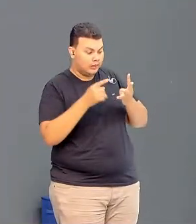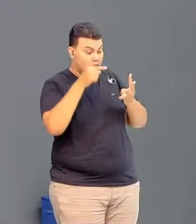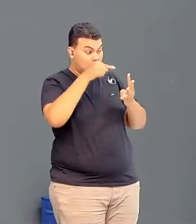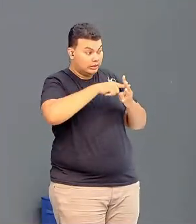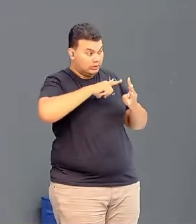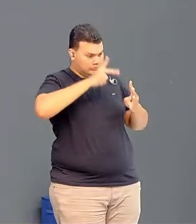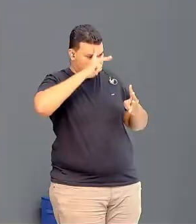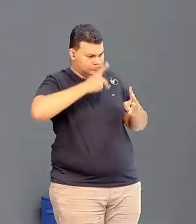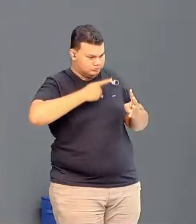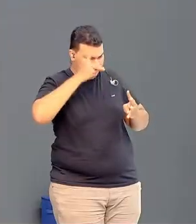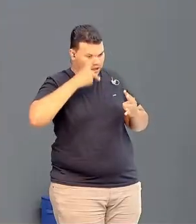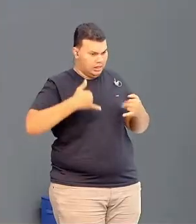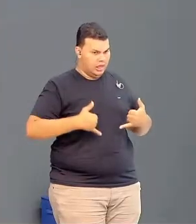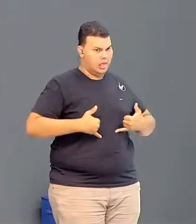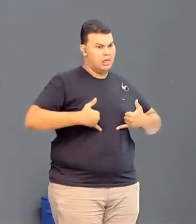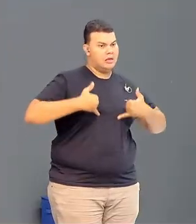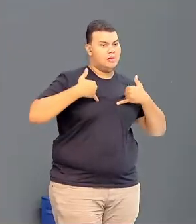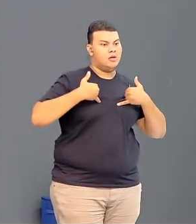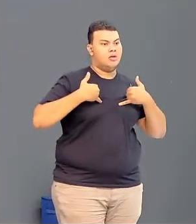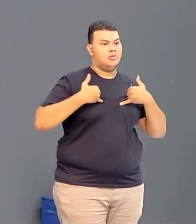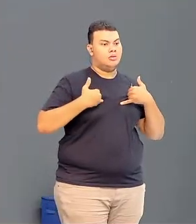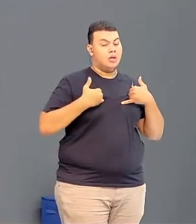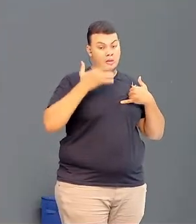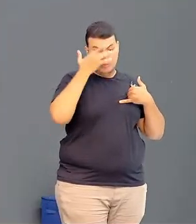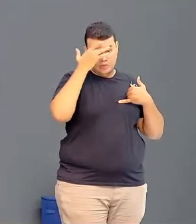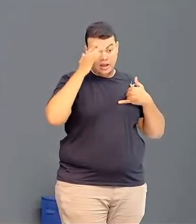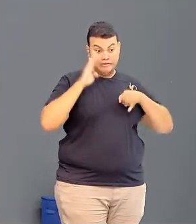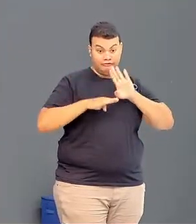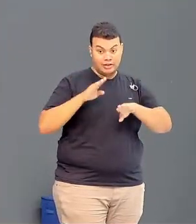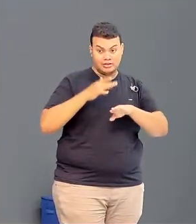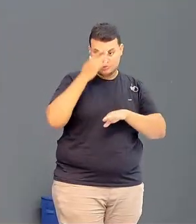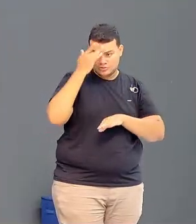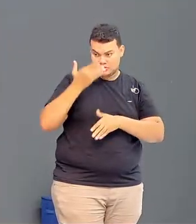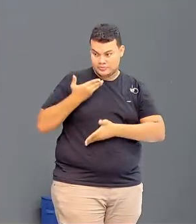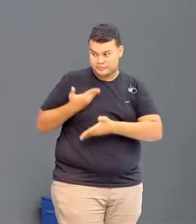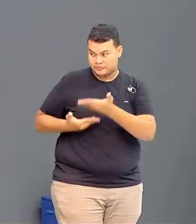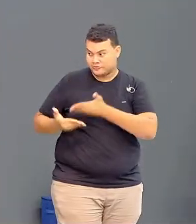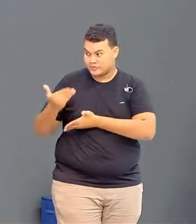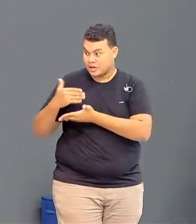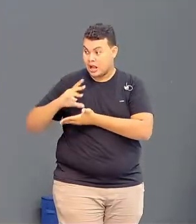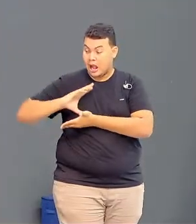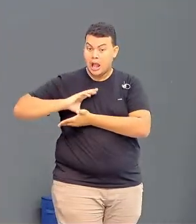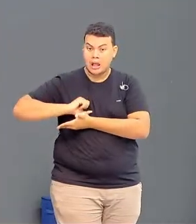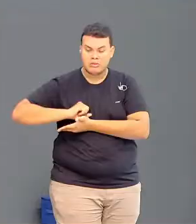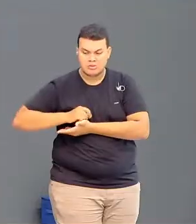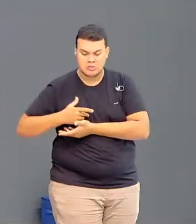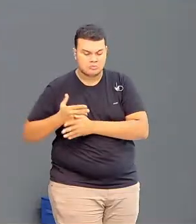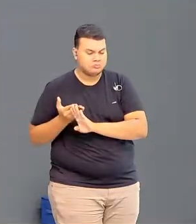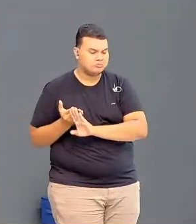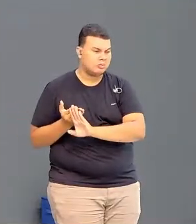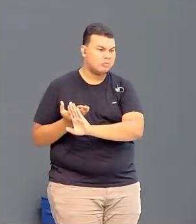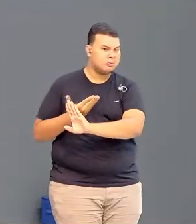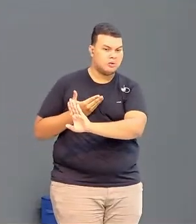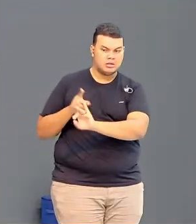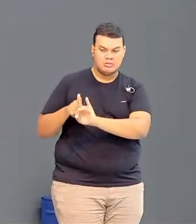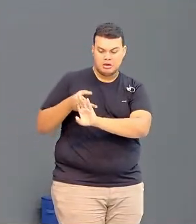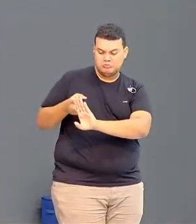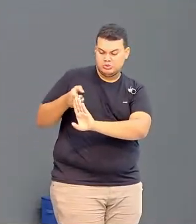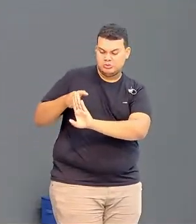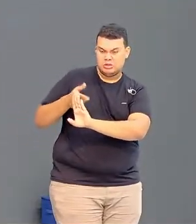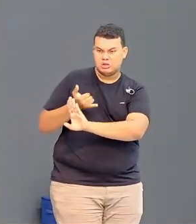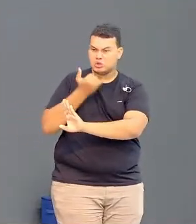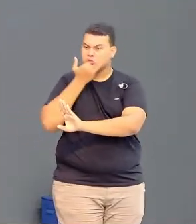faz com que essas pessoas que se amam, essas pessoas que se querem bem, não consigam reconhecer falhas, pedir